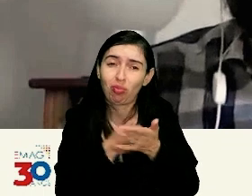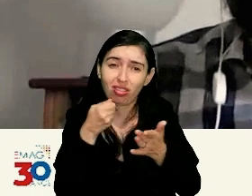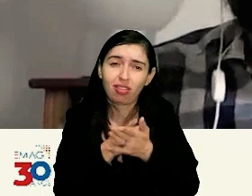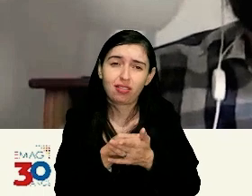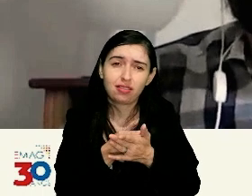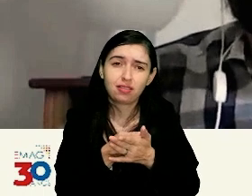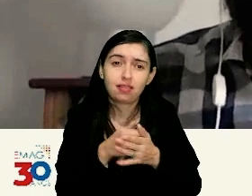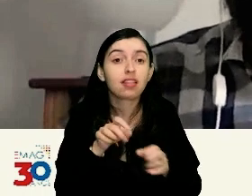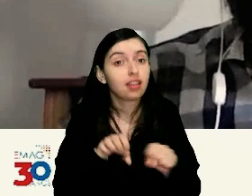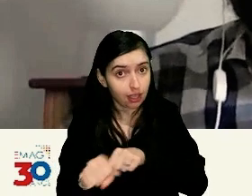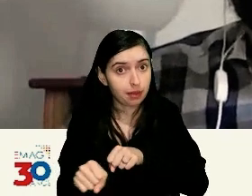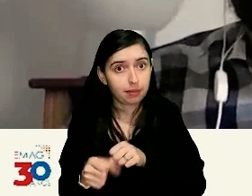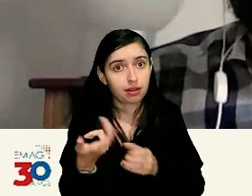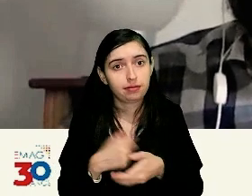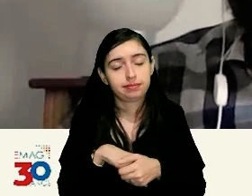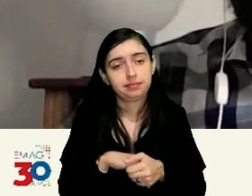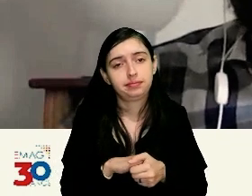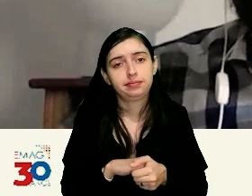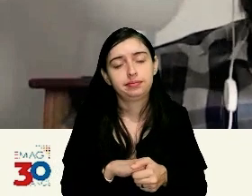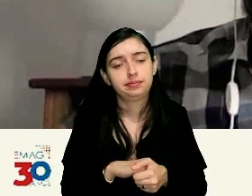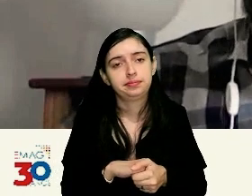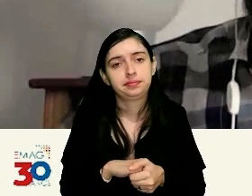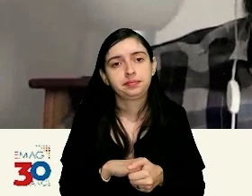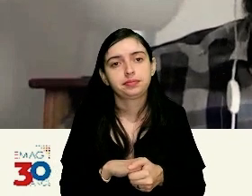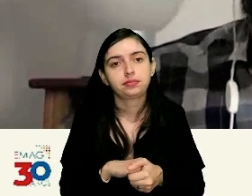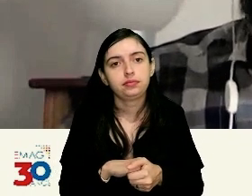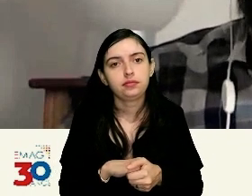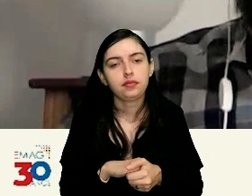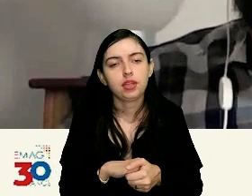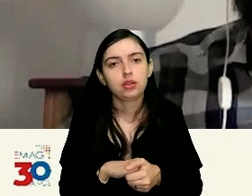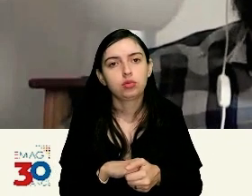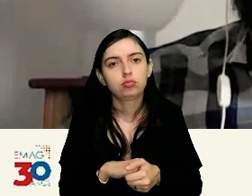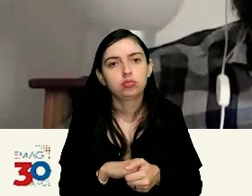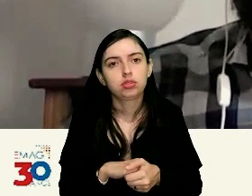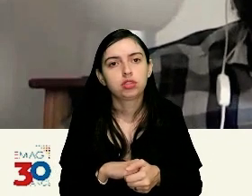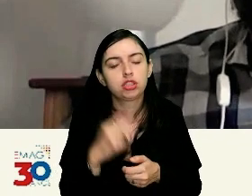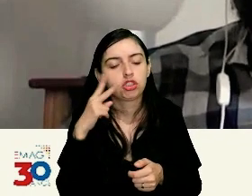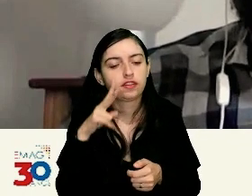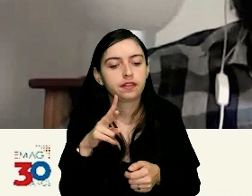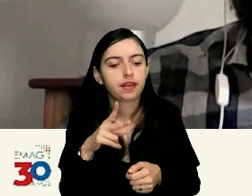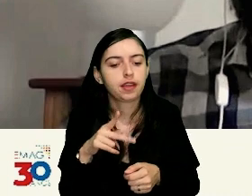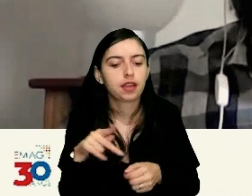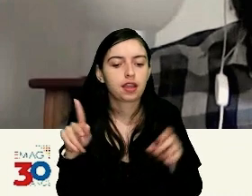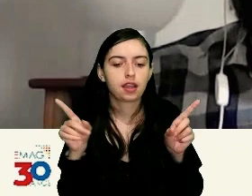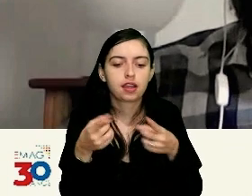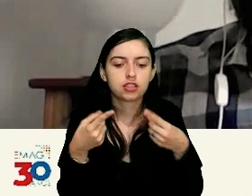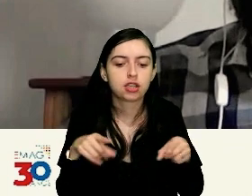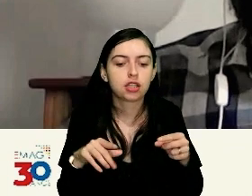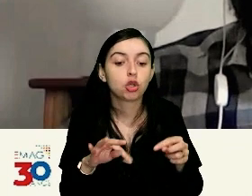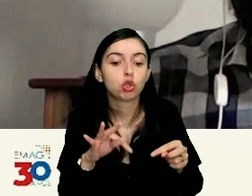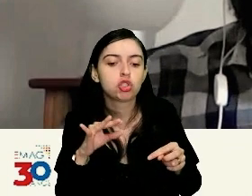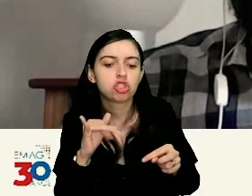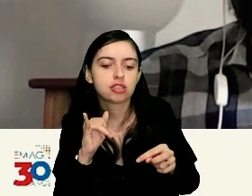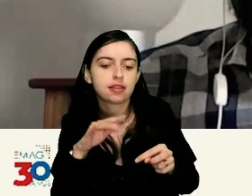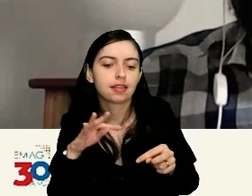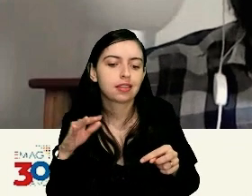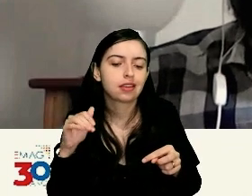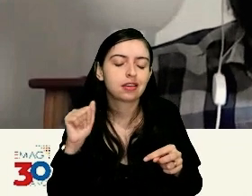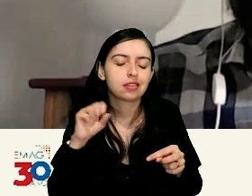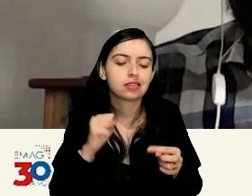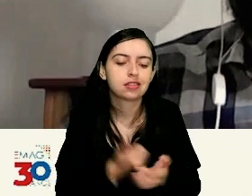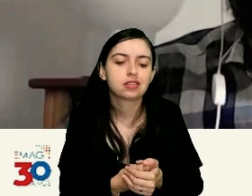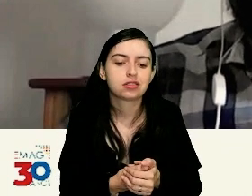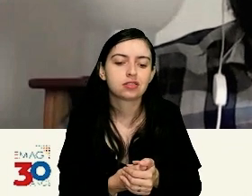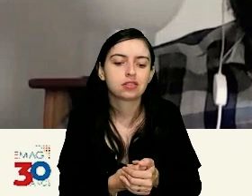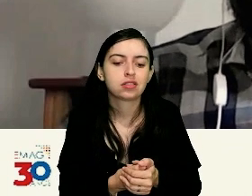quebra. Então, quando a gente olha aquela música do Titãs, né, que o cara fala, eu devia ter